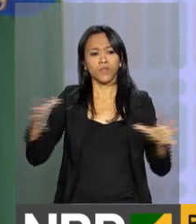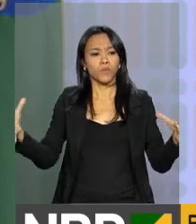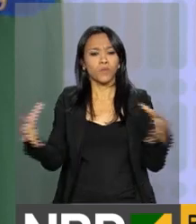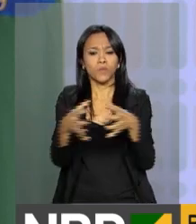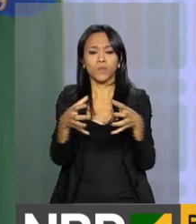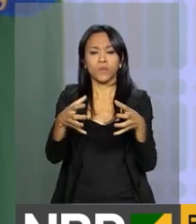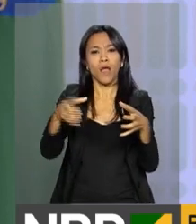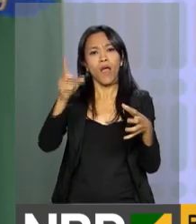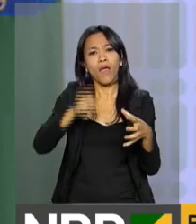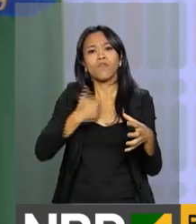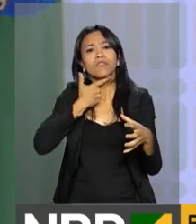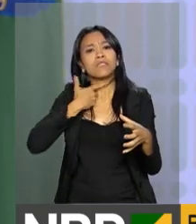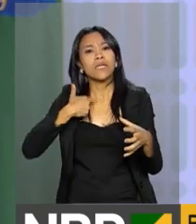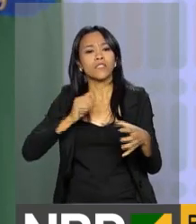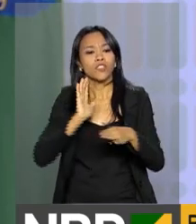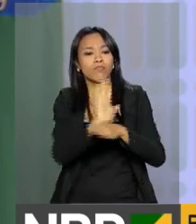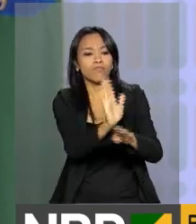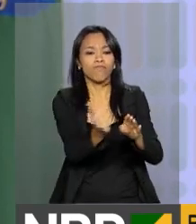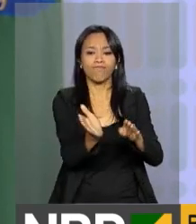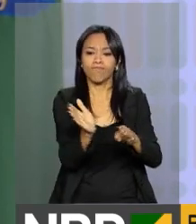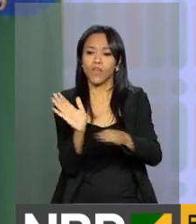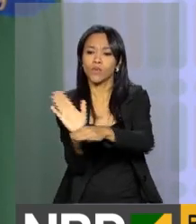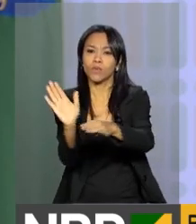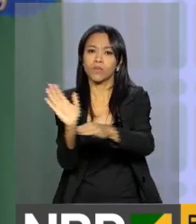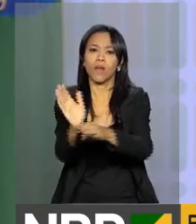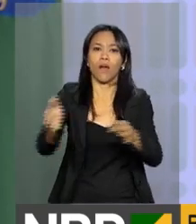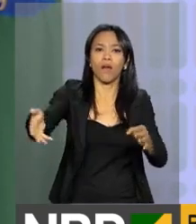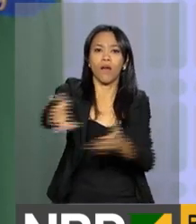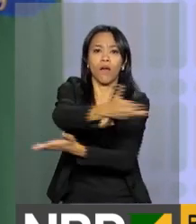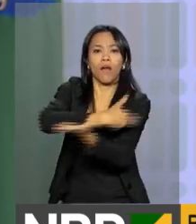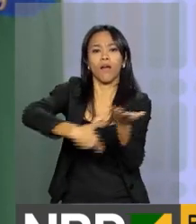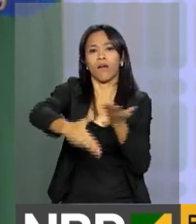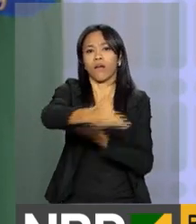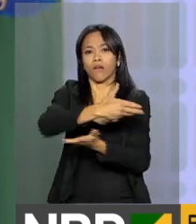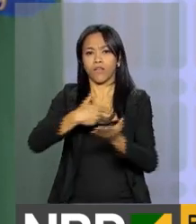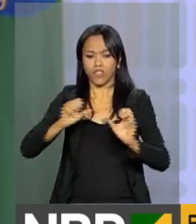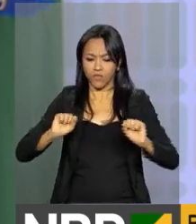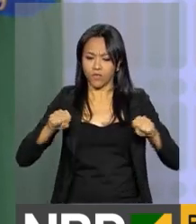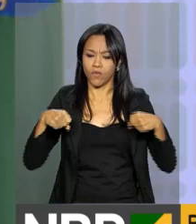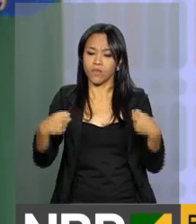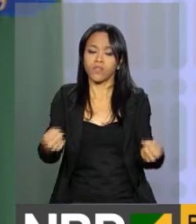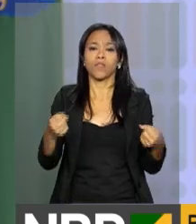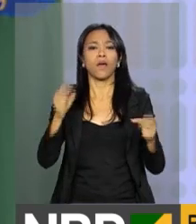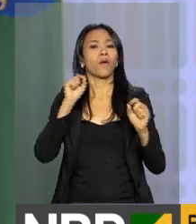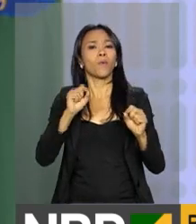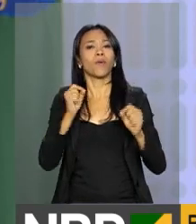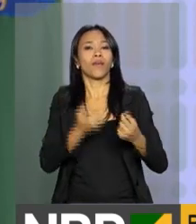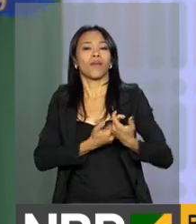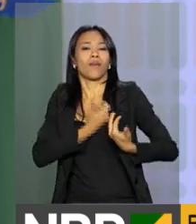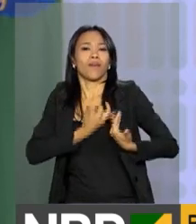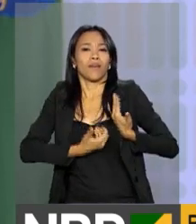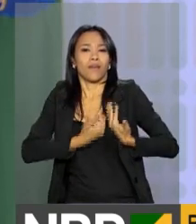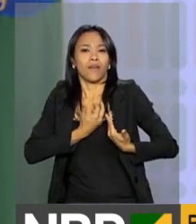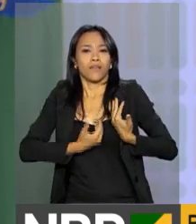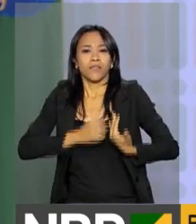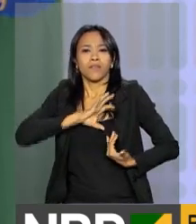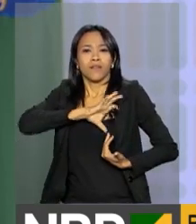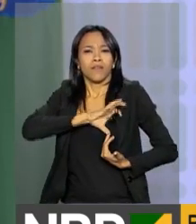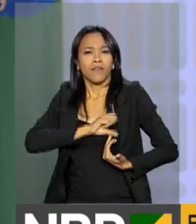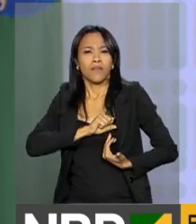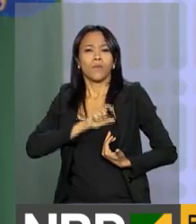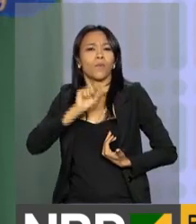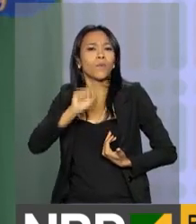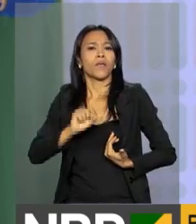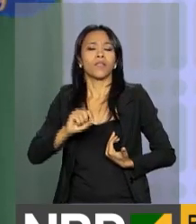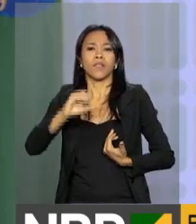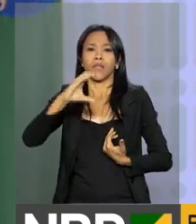colaborar, de somar esforços, de manter acesa a chama da solidariedade. Num momento em que